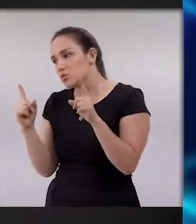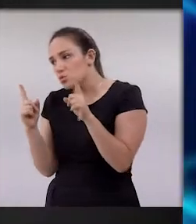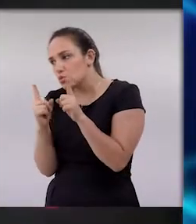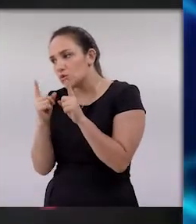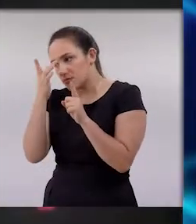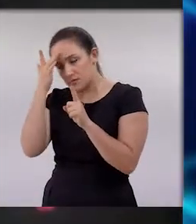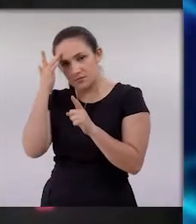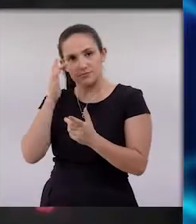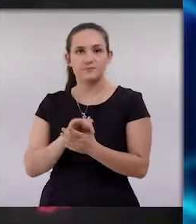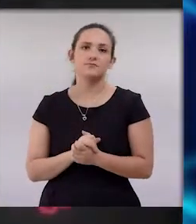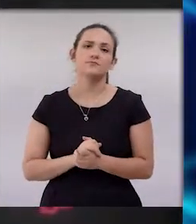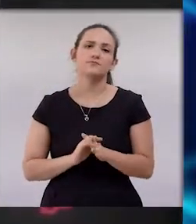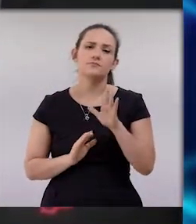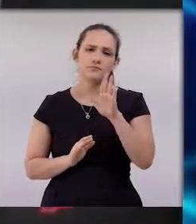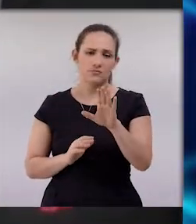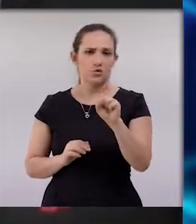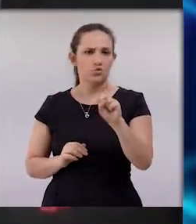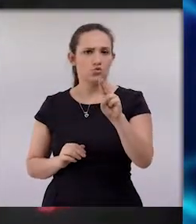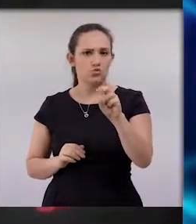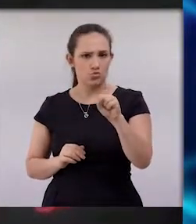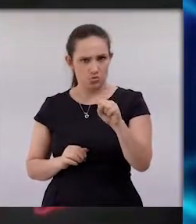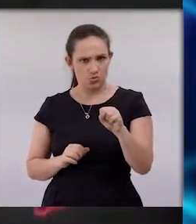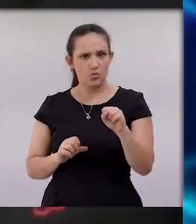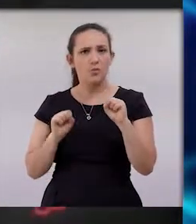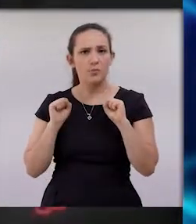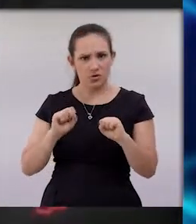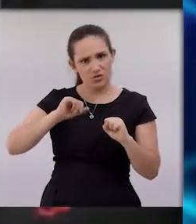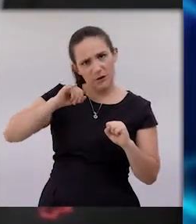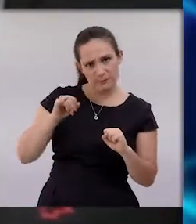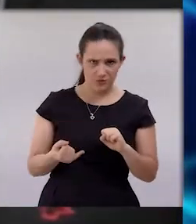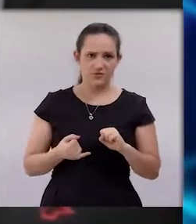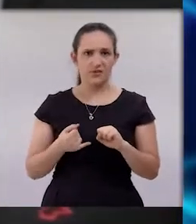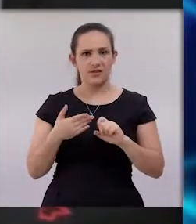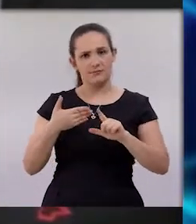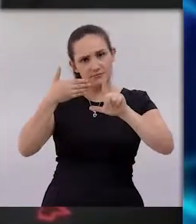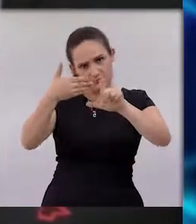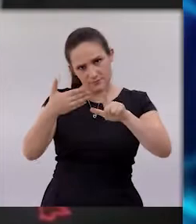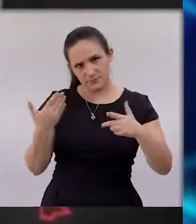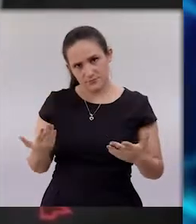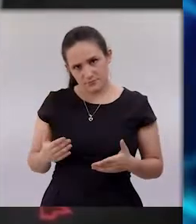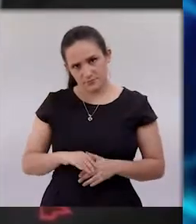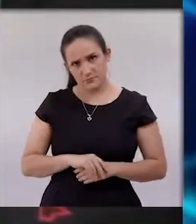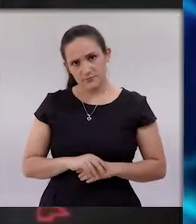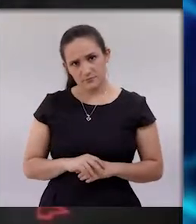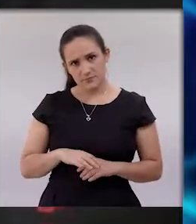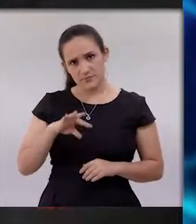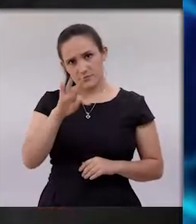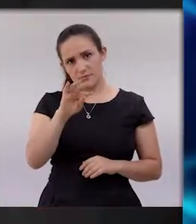de saúde e pacientes. O SUS, ele pode tirar proveito da telemedicina?